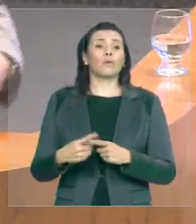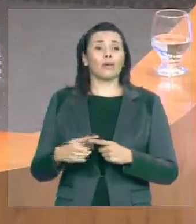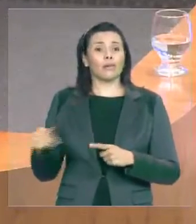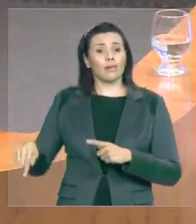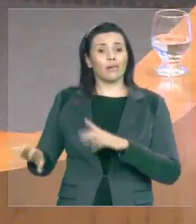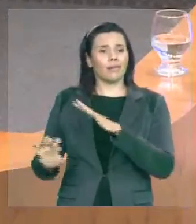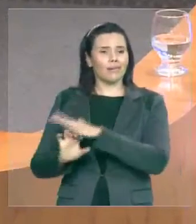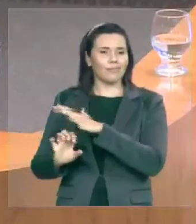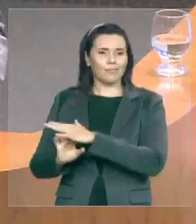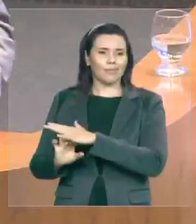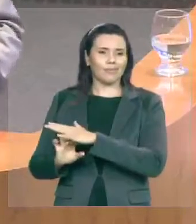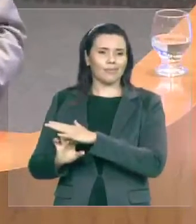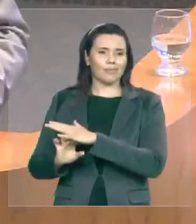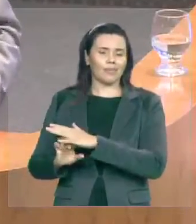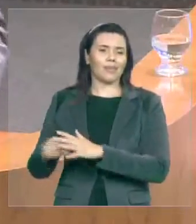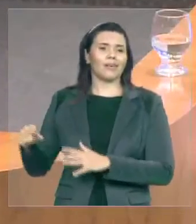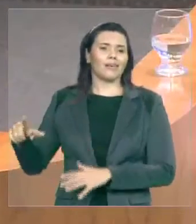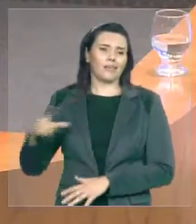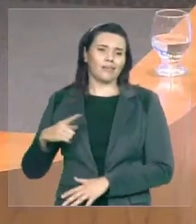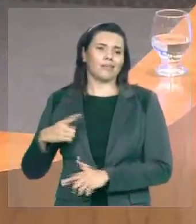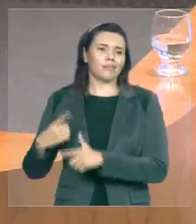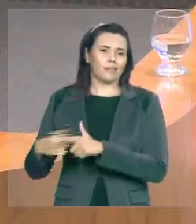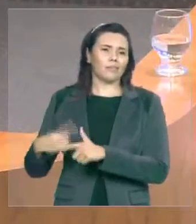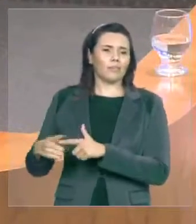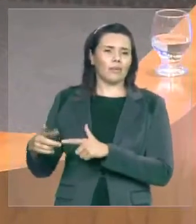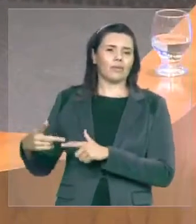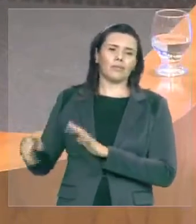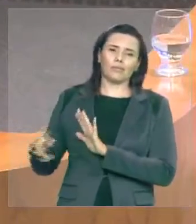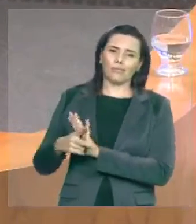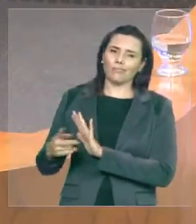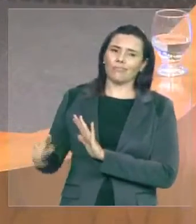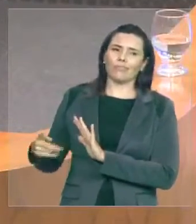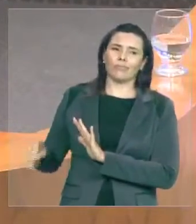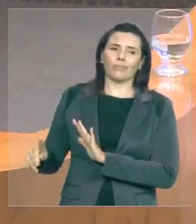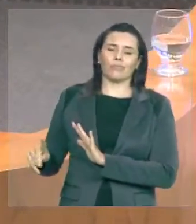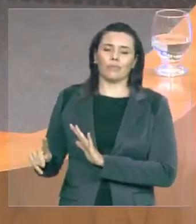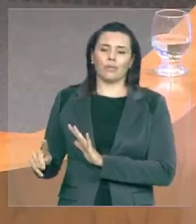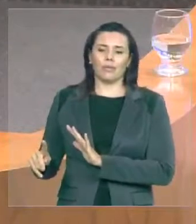aí está a razão. Não se prepararam.